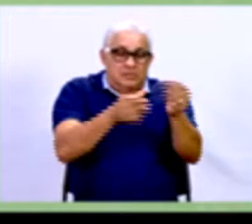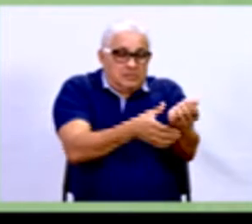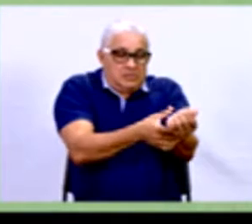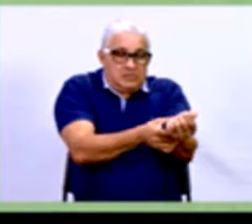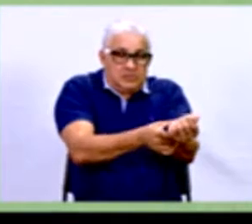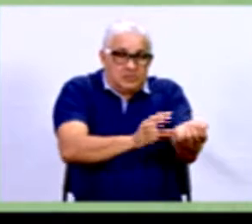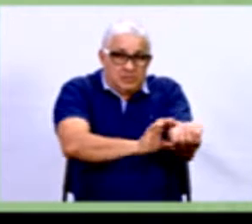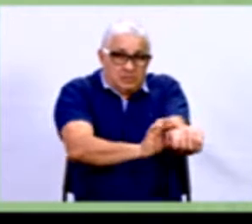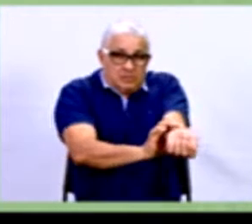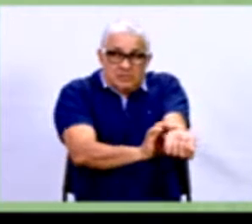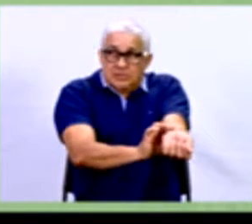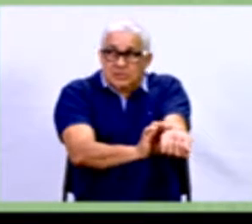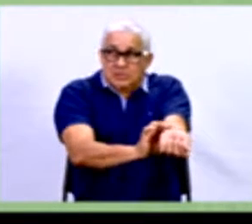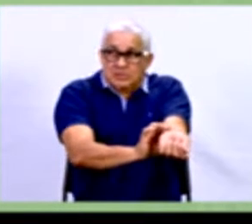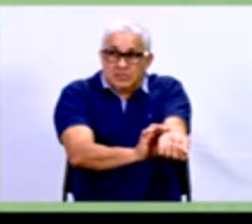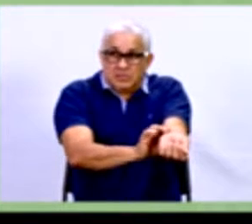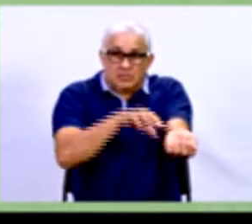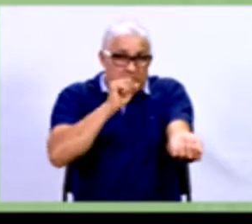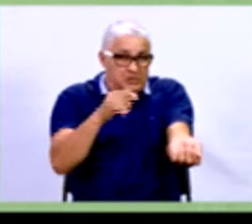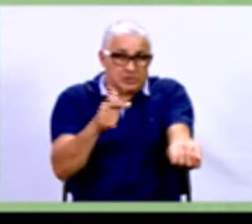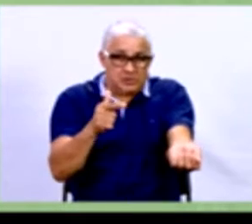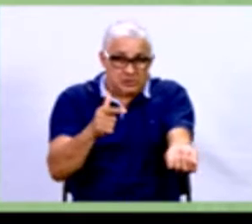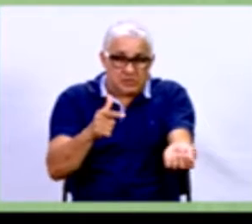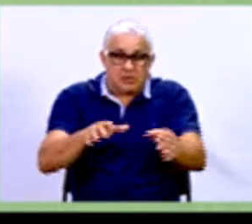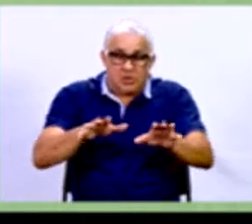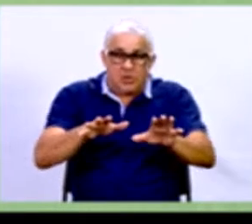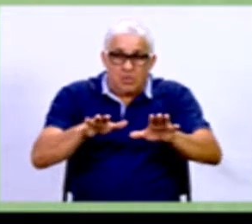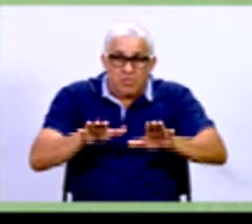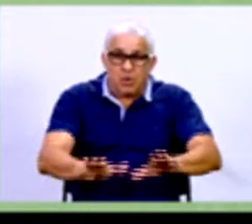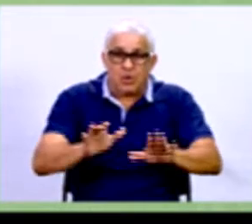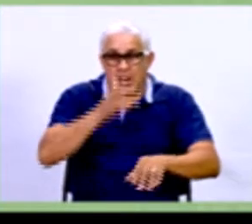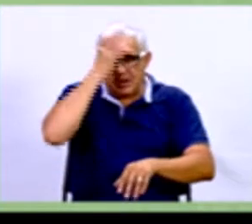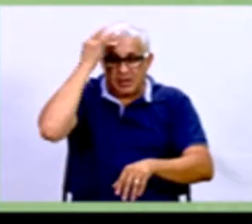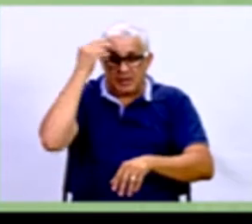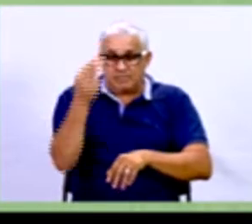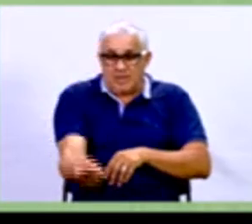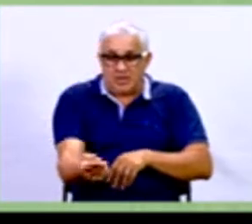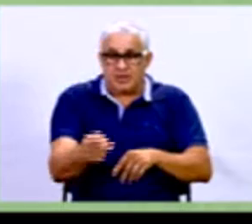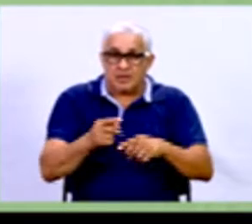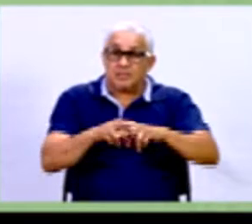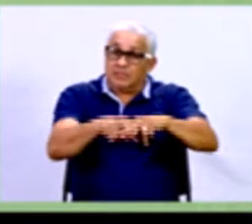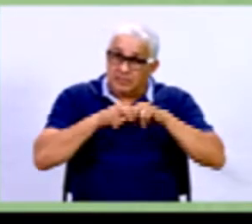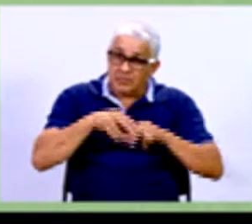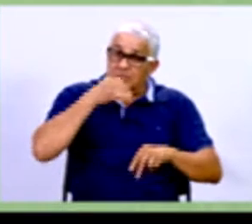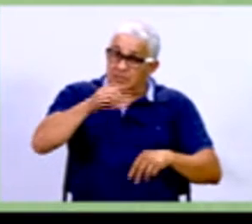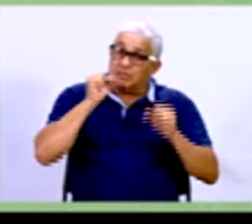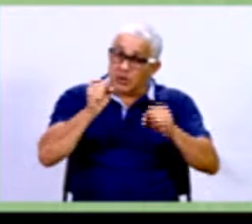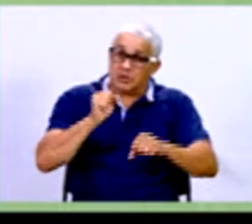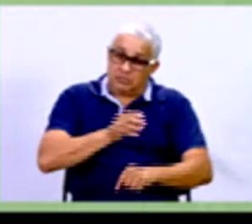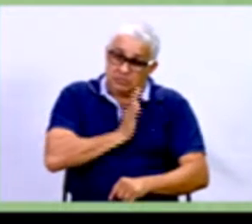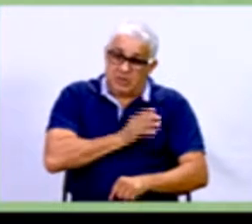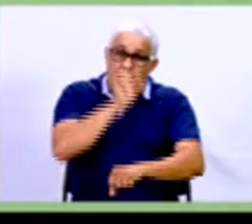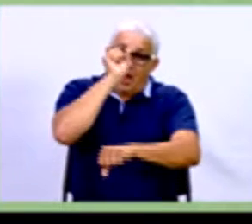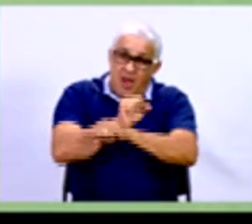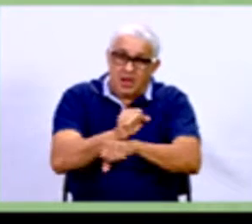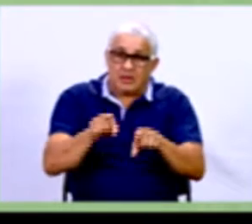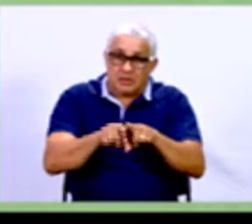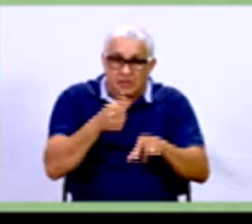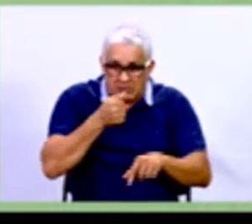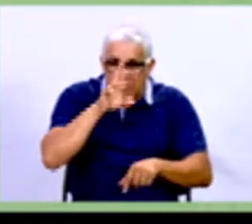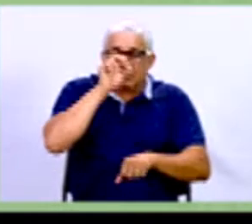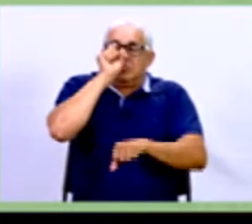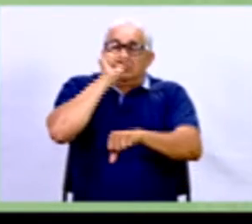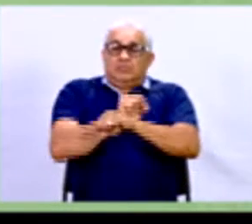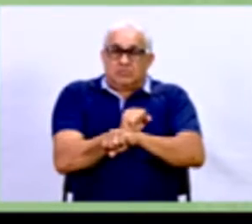sentir nenhum destes, comece a reanimar a vítima, pois devido ao choque pode haver parada cardíaca e respiratória. Então,